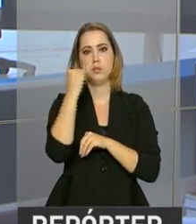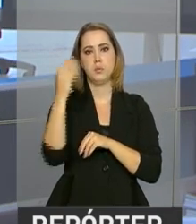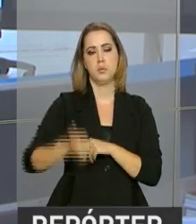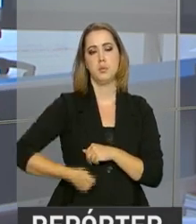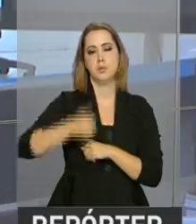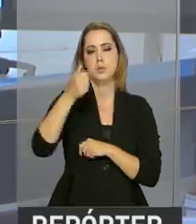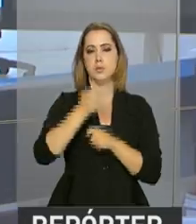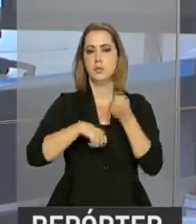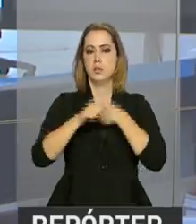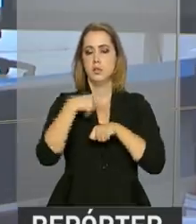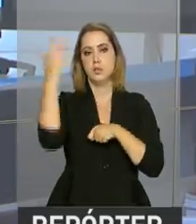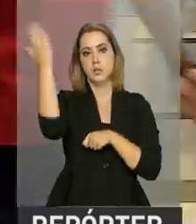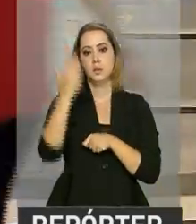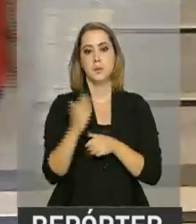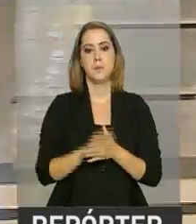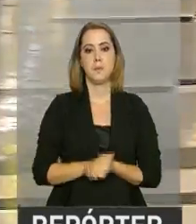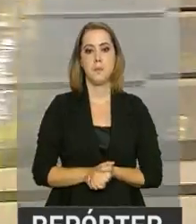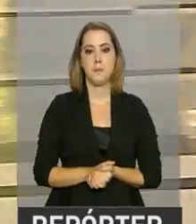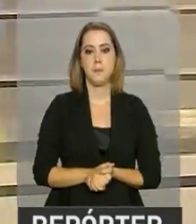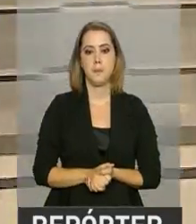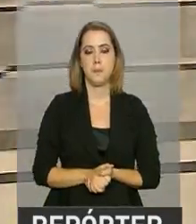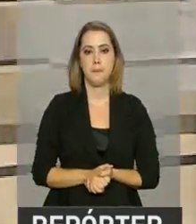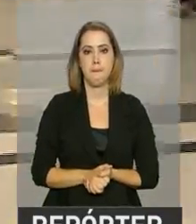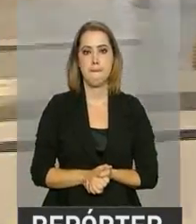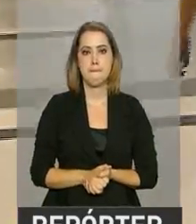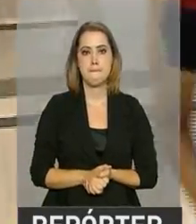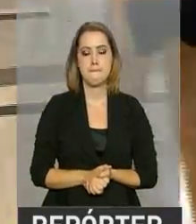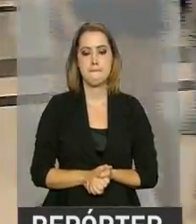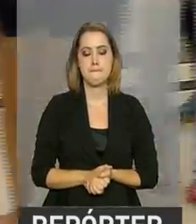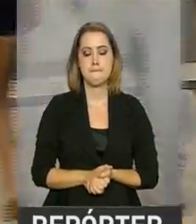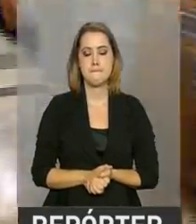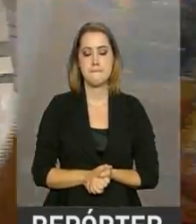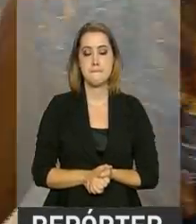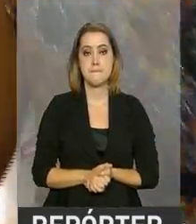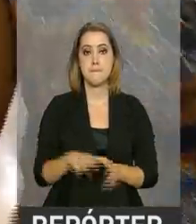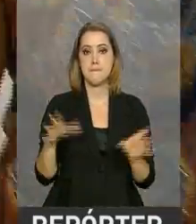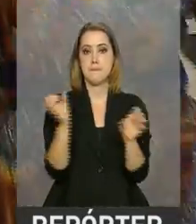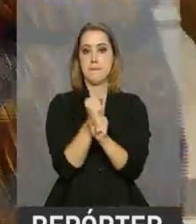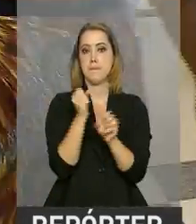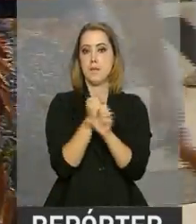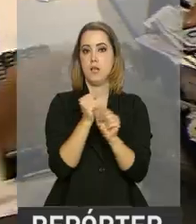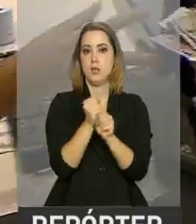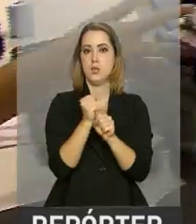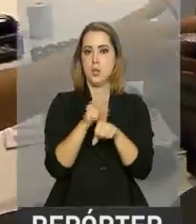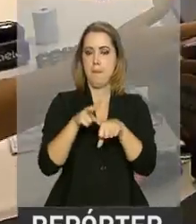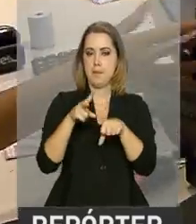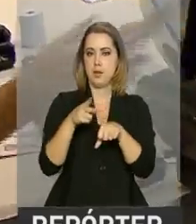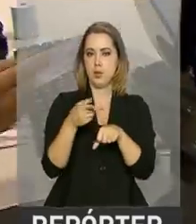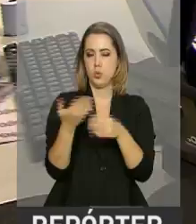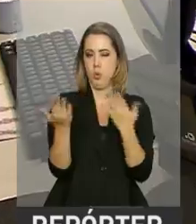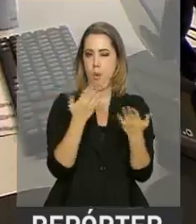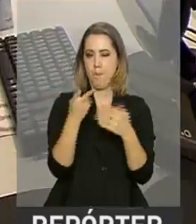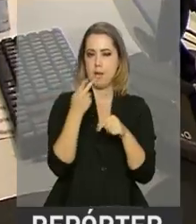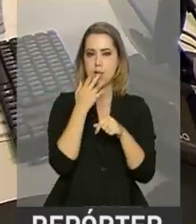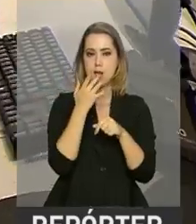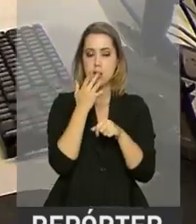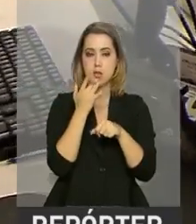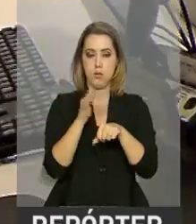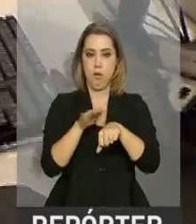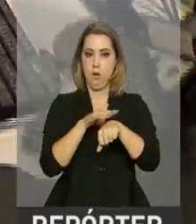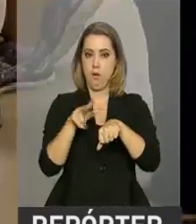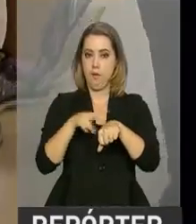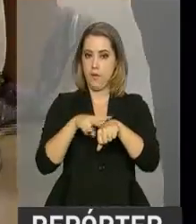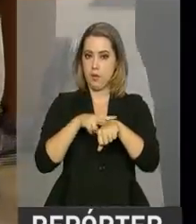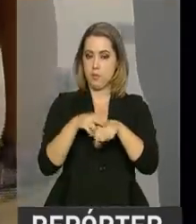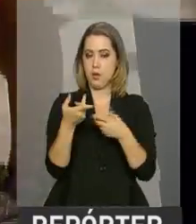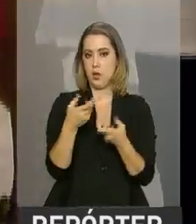melhorar a economia brasileira PR as contas não ficarem no vermelho não dá para gastar mais do que se